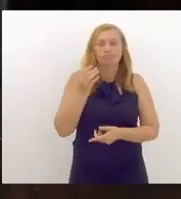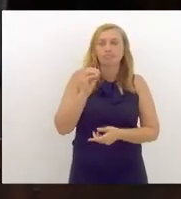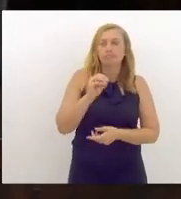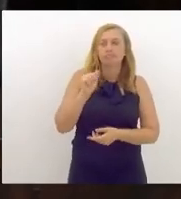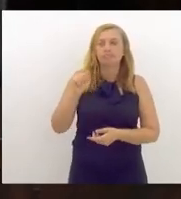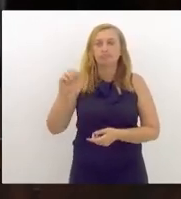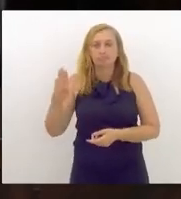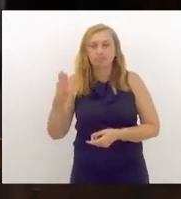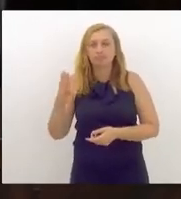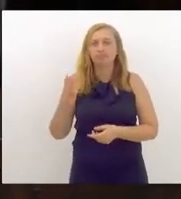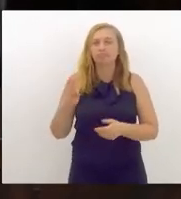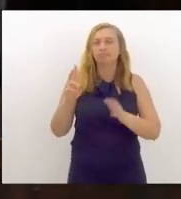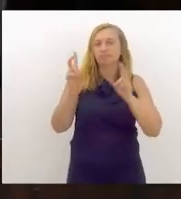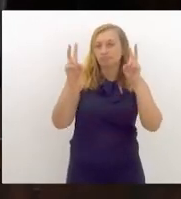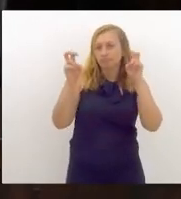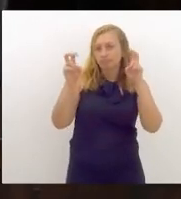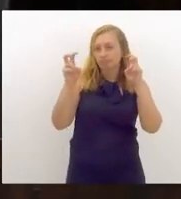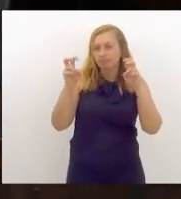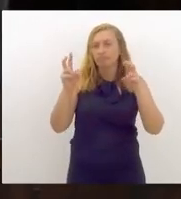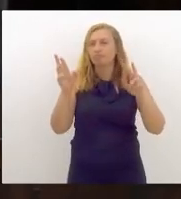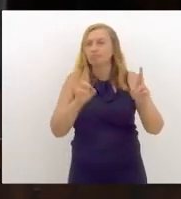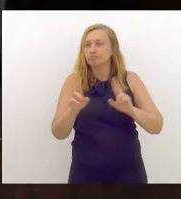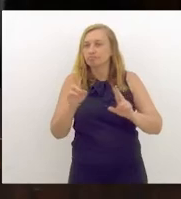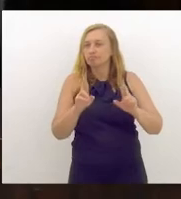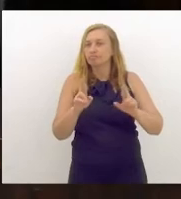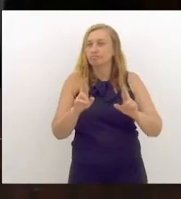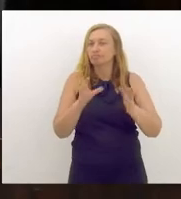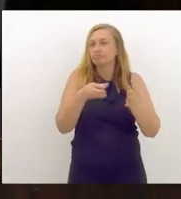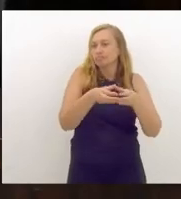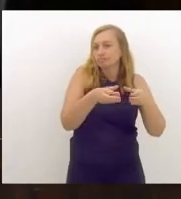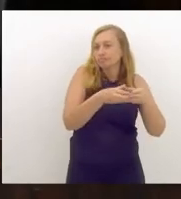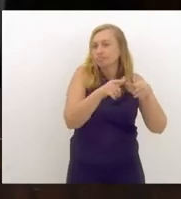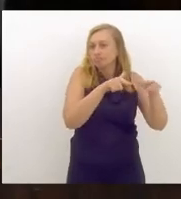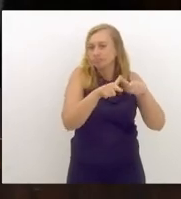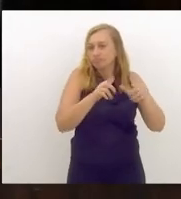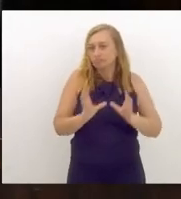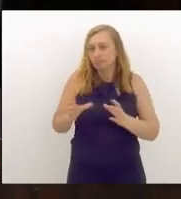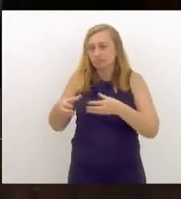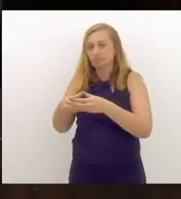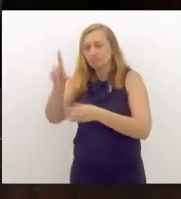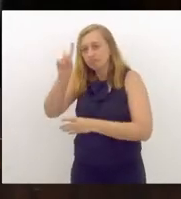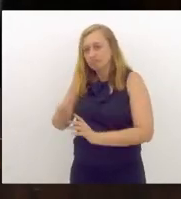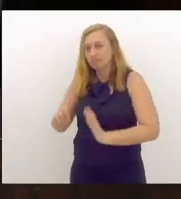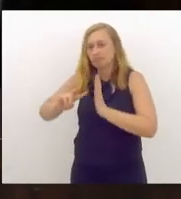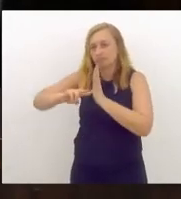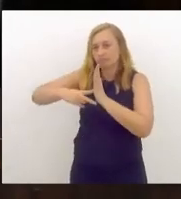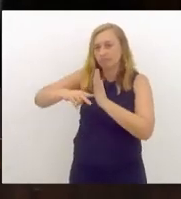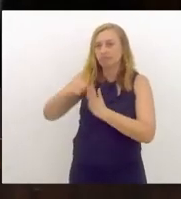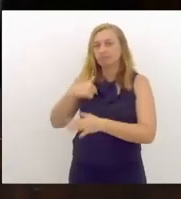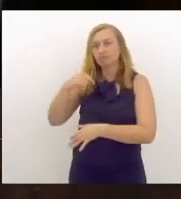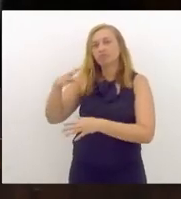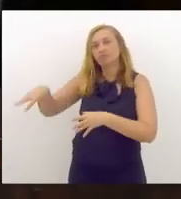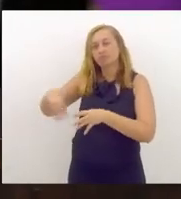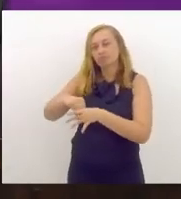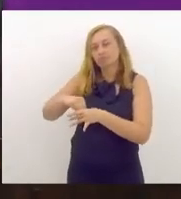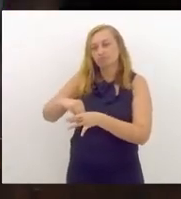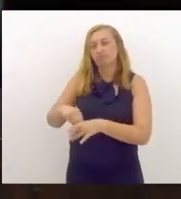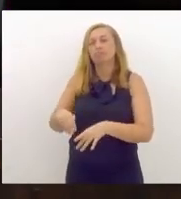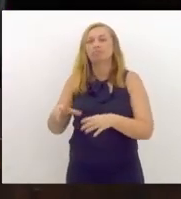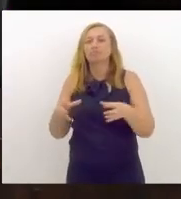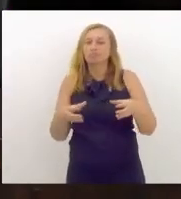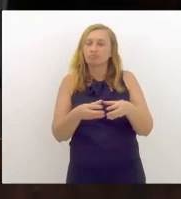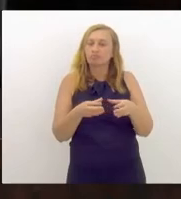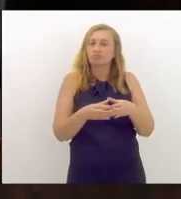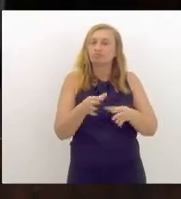relativa a esse tema temos uma comissão do trabalho uma comissão de direito sindical da qual a qual integro uma comissão